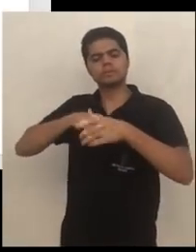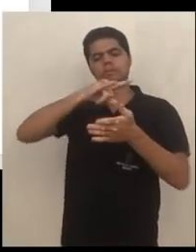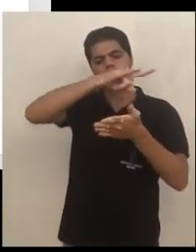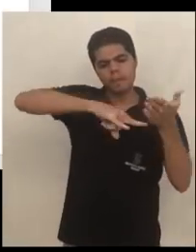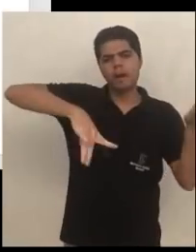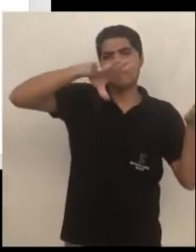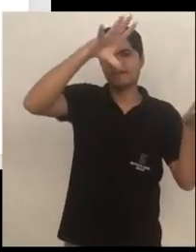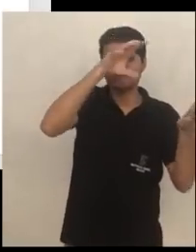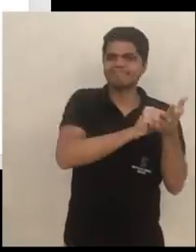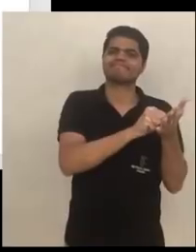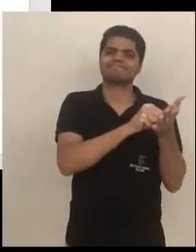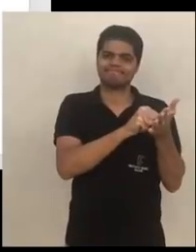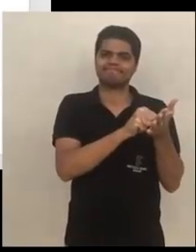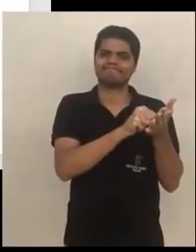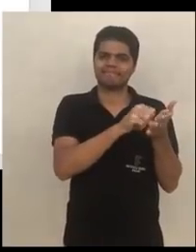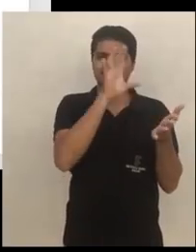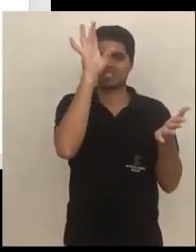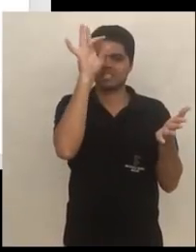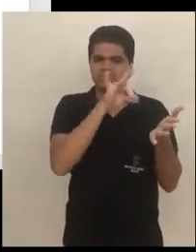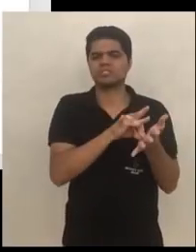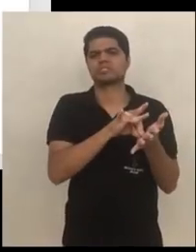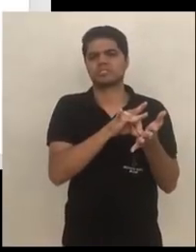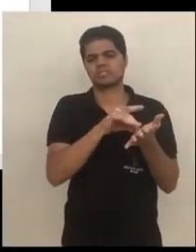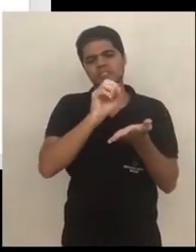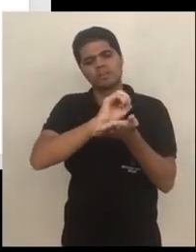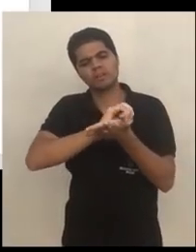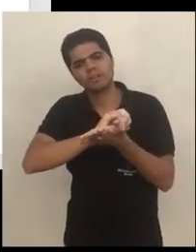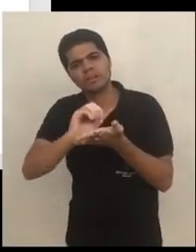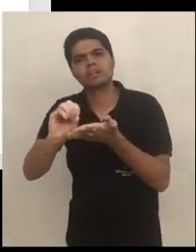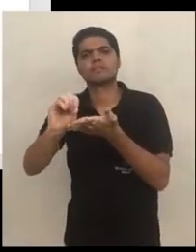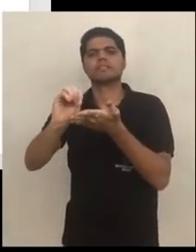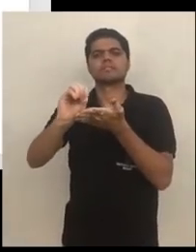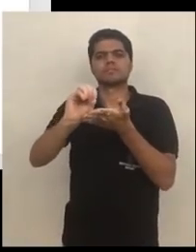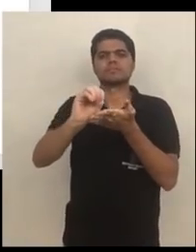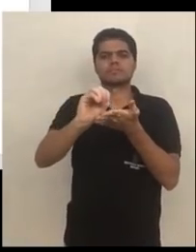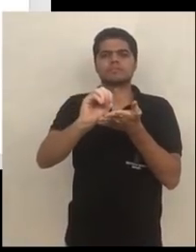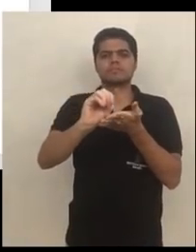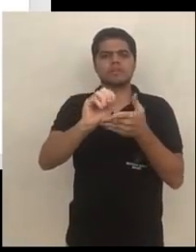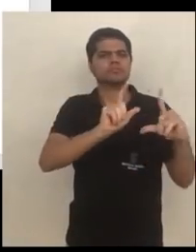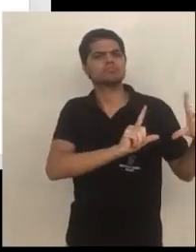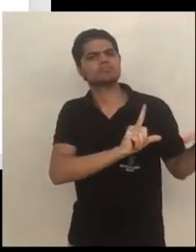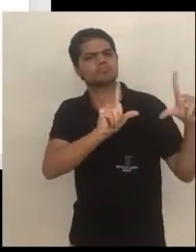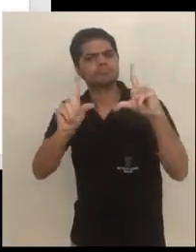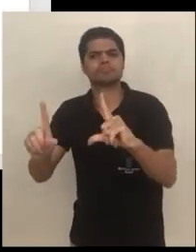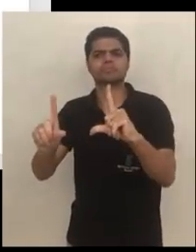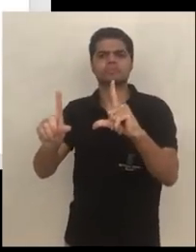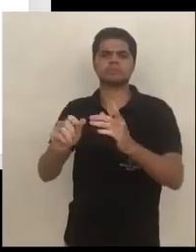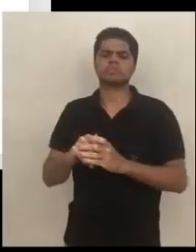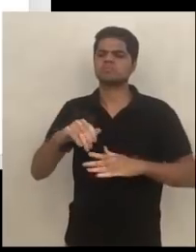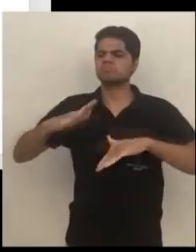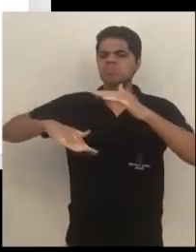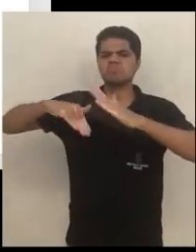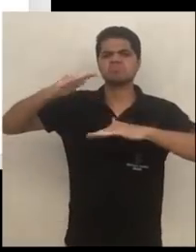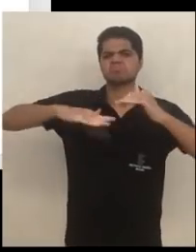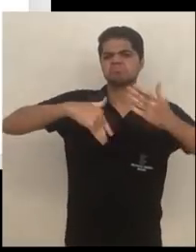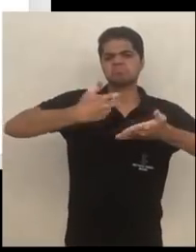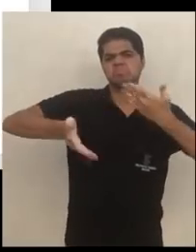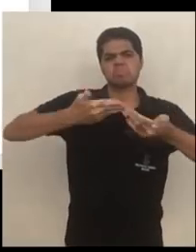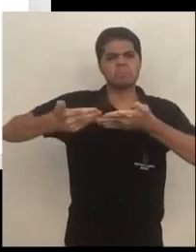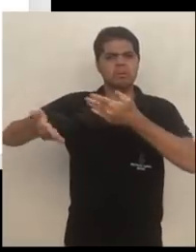avançar para o processo de acreditação orgânica, o processo de certificação, seja por qualquer uma das modalidades, por